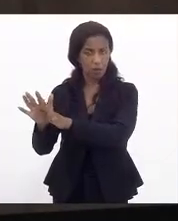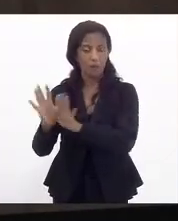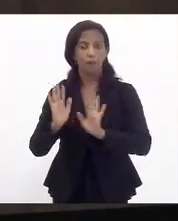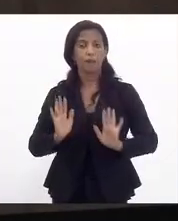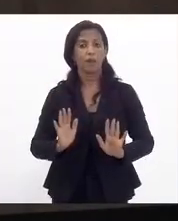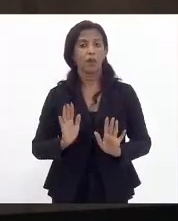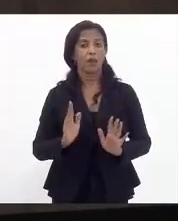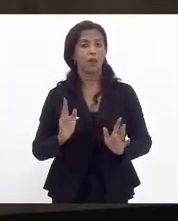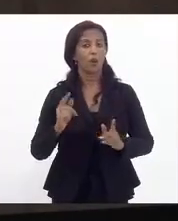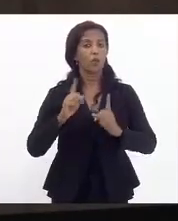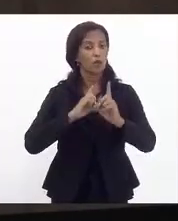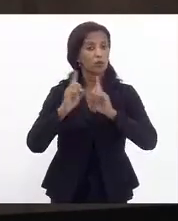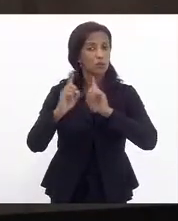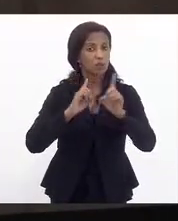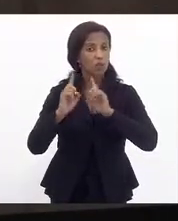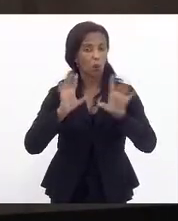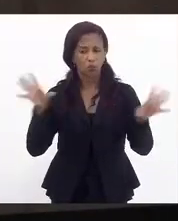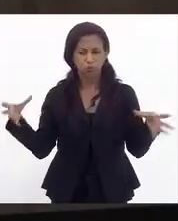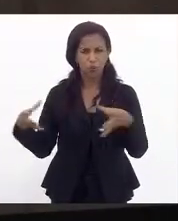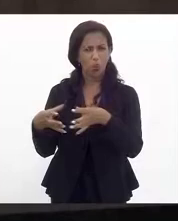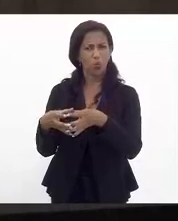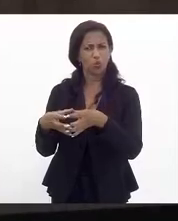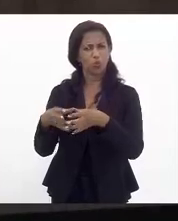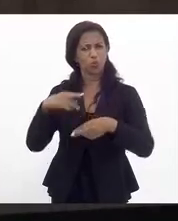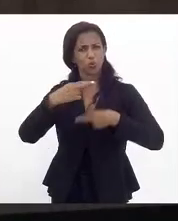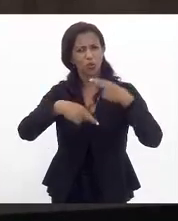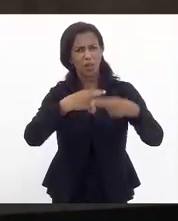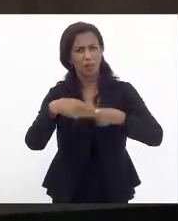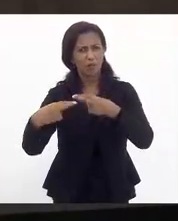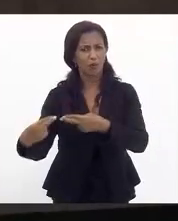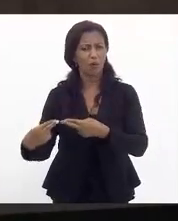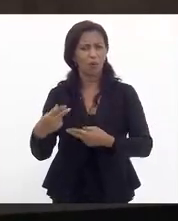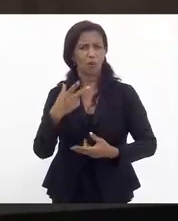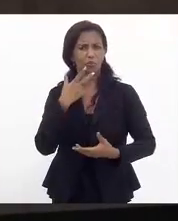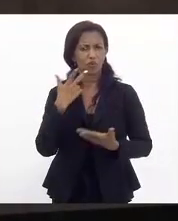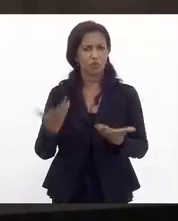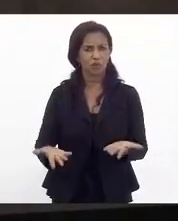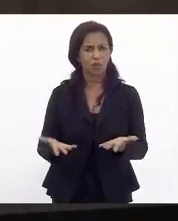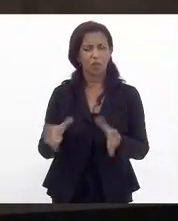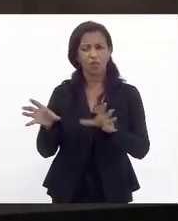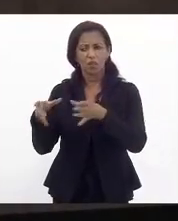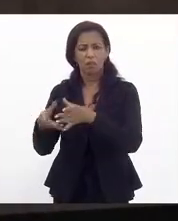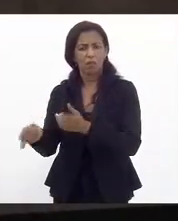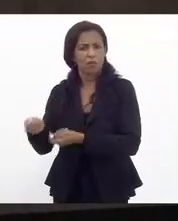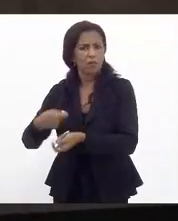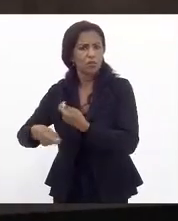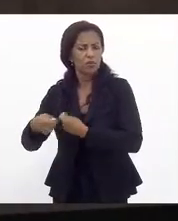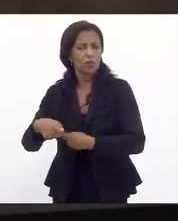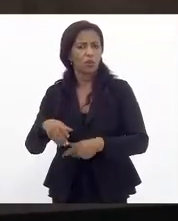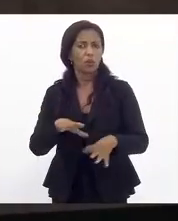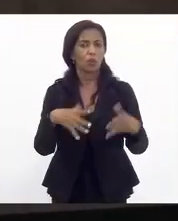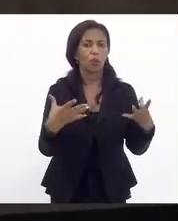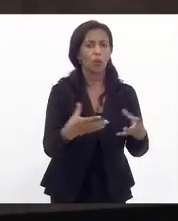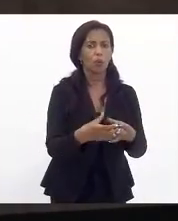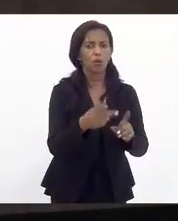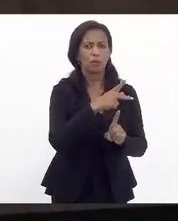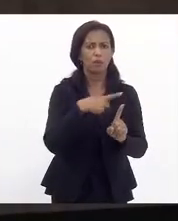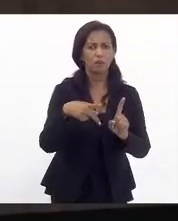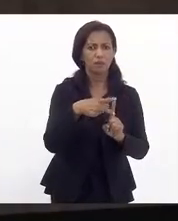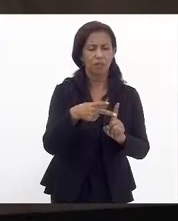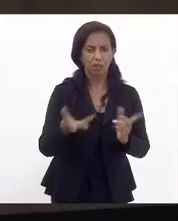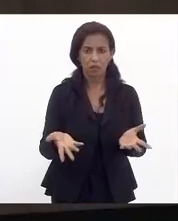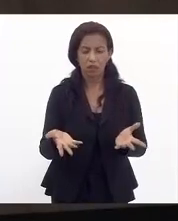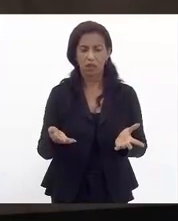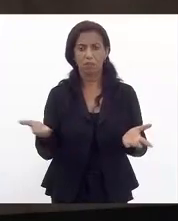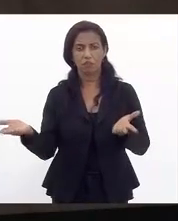soldado acontecendo debatido um conjunto de reformas como já foi dito aqui tanto na parte administrativa quanto na Previdência